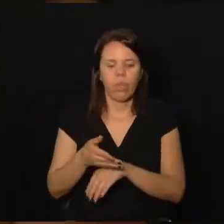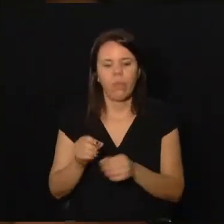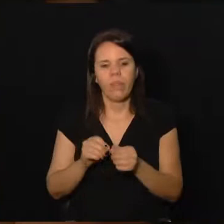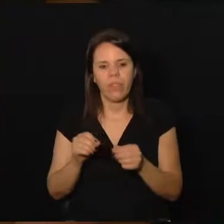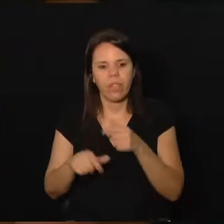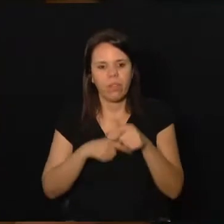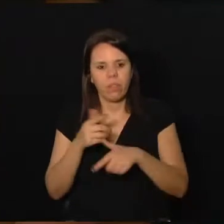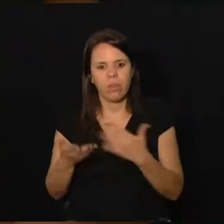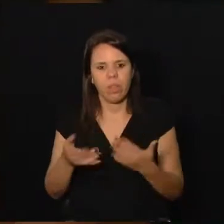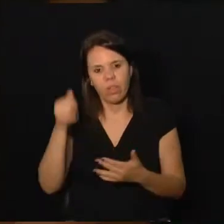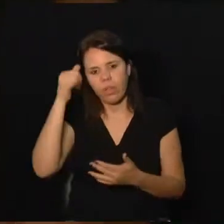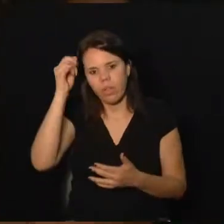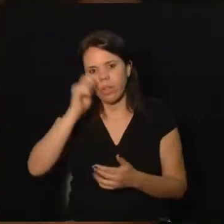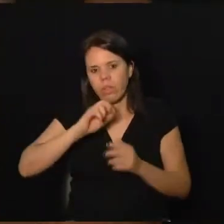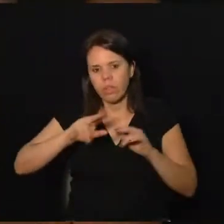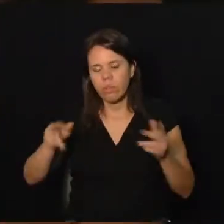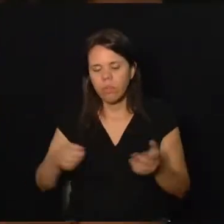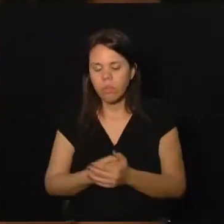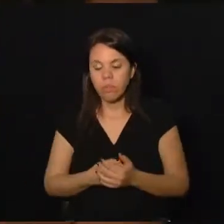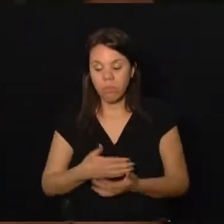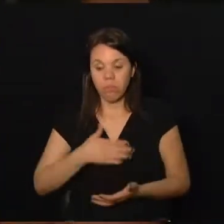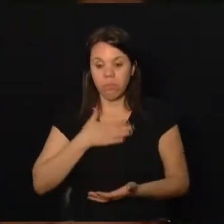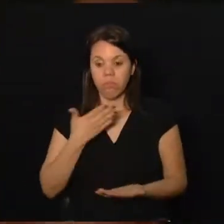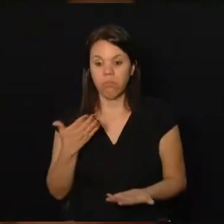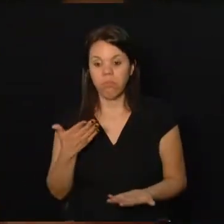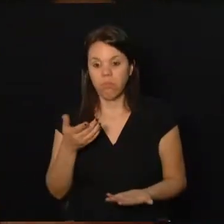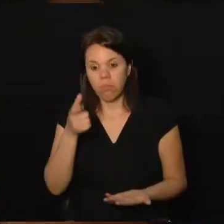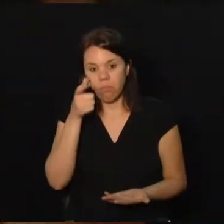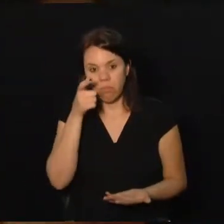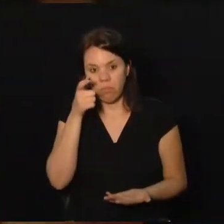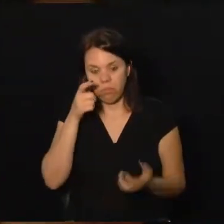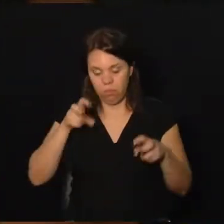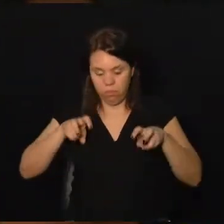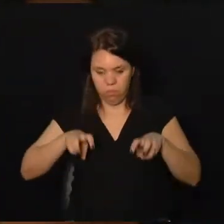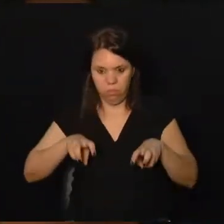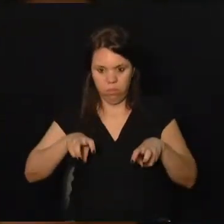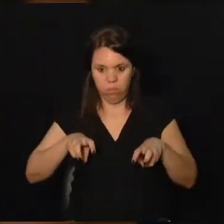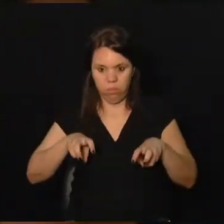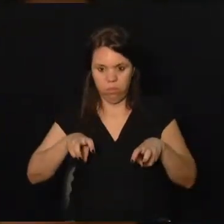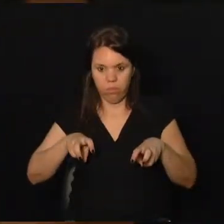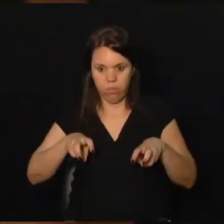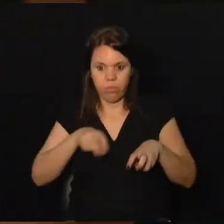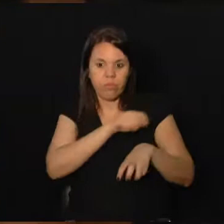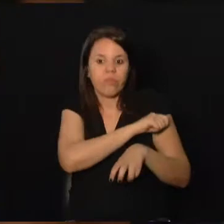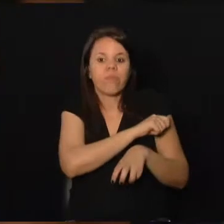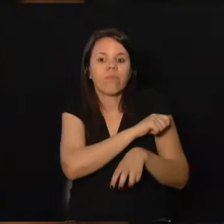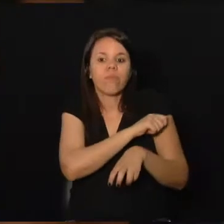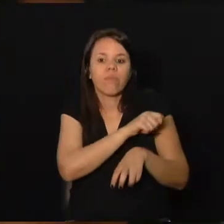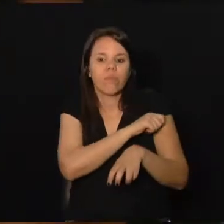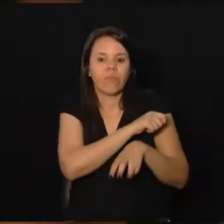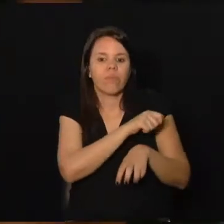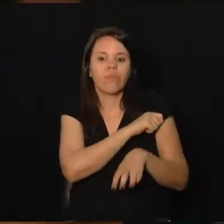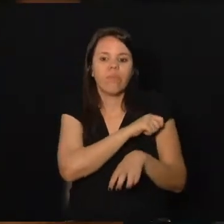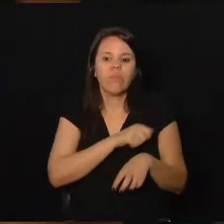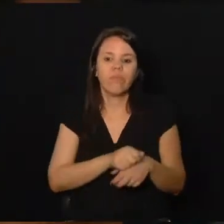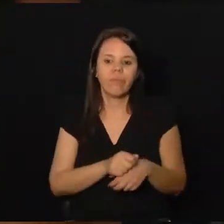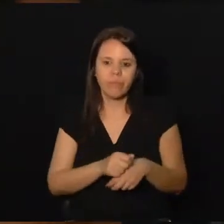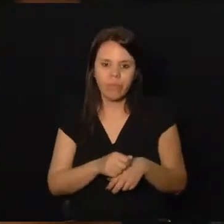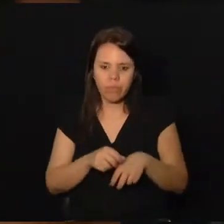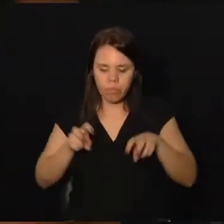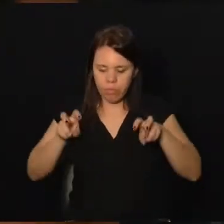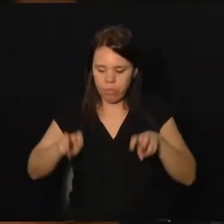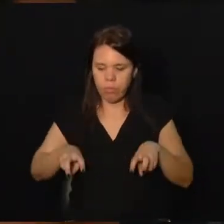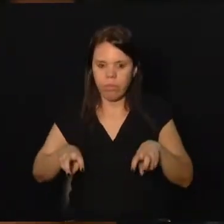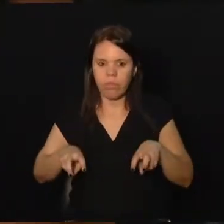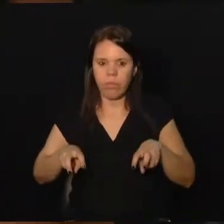drogas e nos surpreendeu, porque as cadeiras onde os alunos foram colocados, que